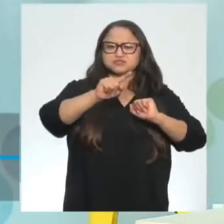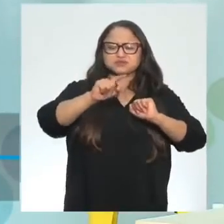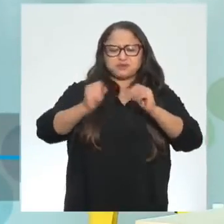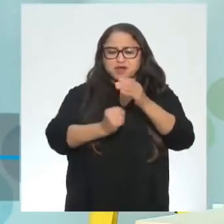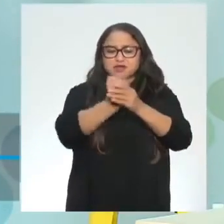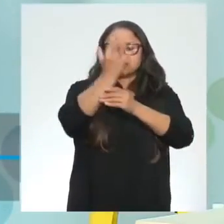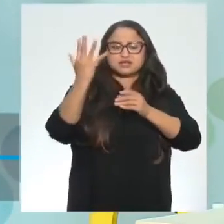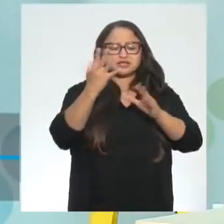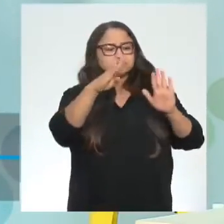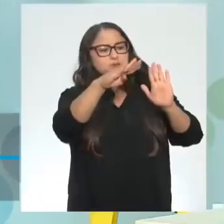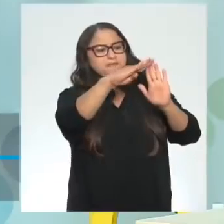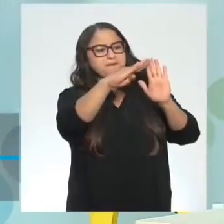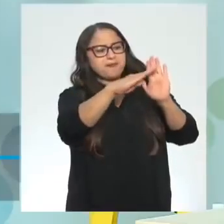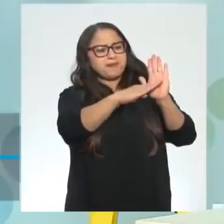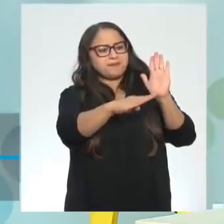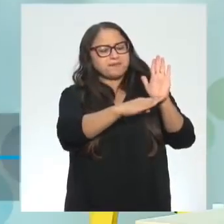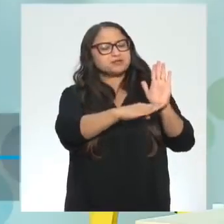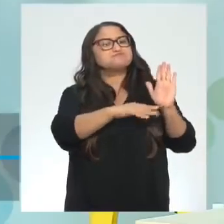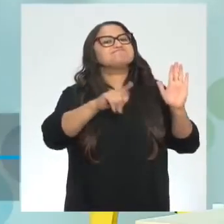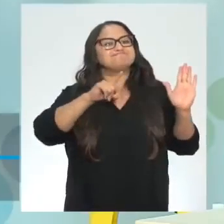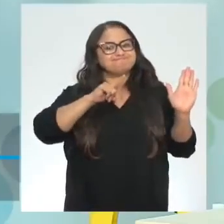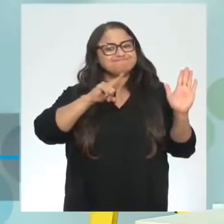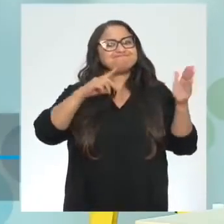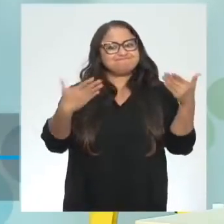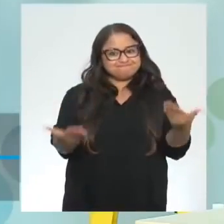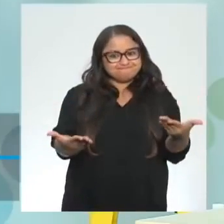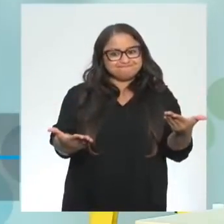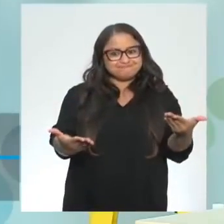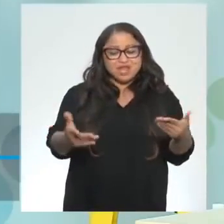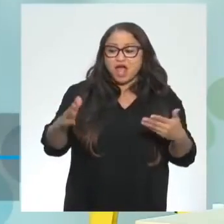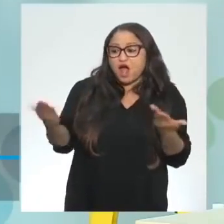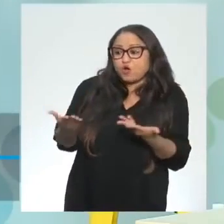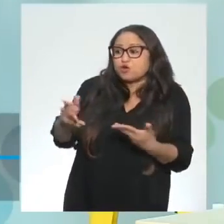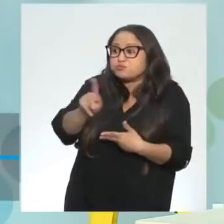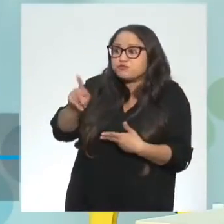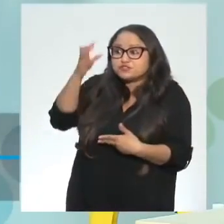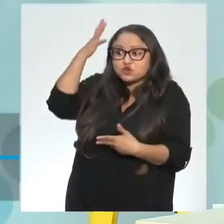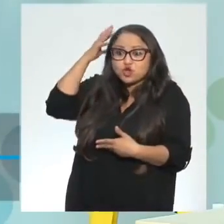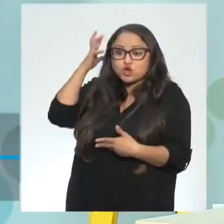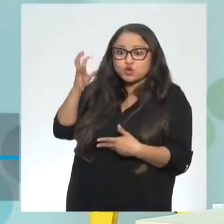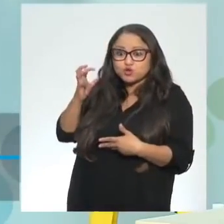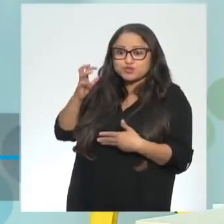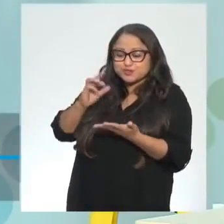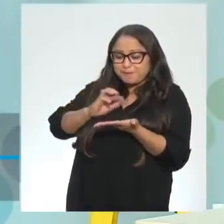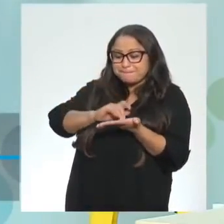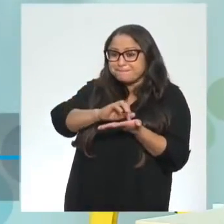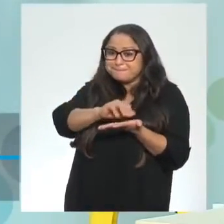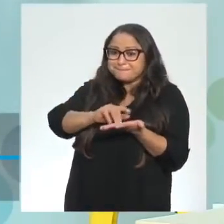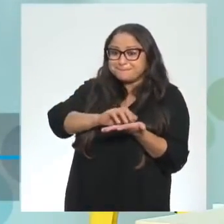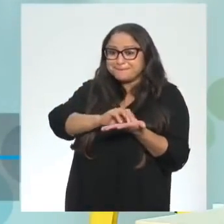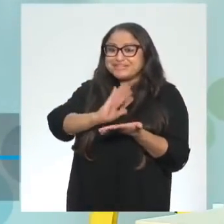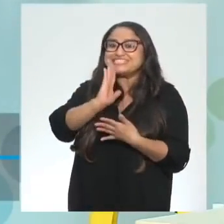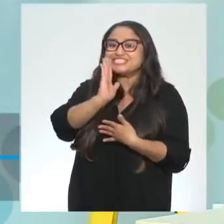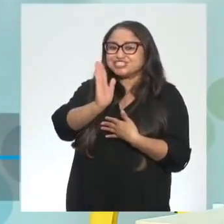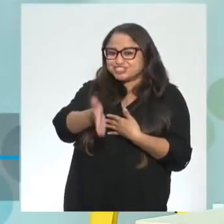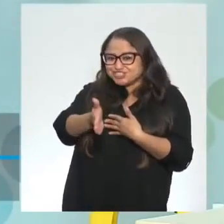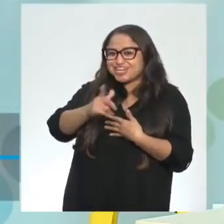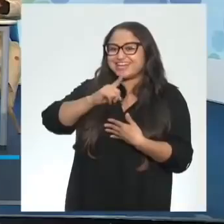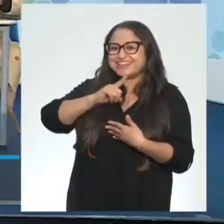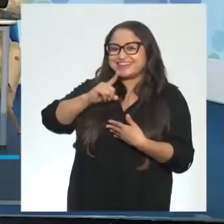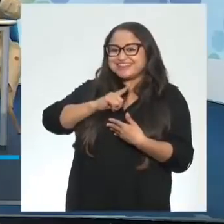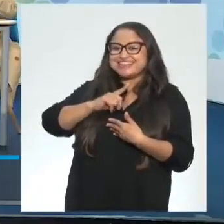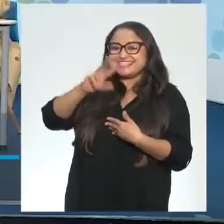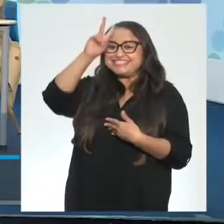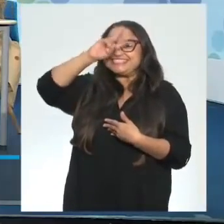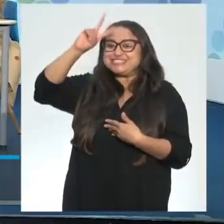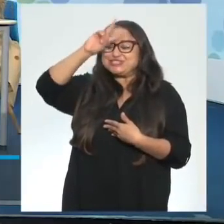de um plano exige. E, professora Luíse, dedinhos no teclado já virou a marca das aulas de